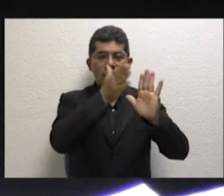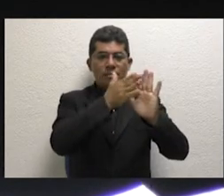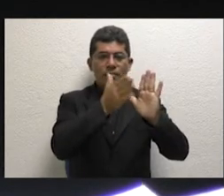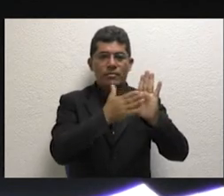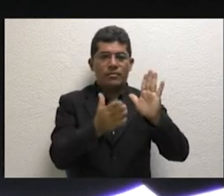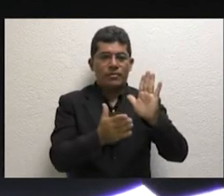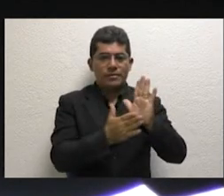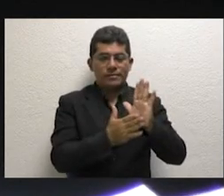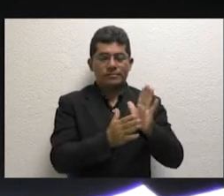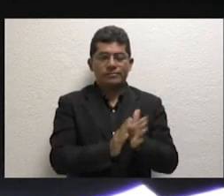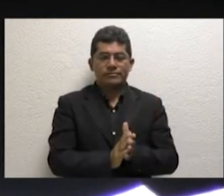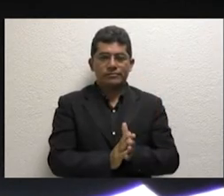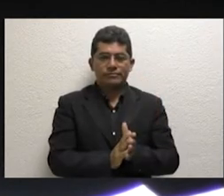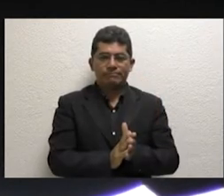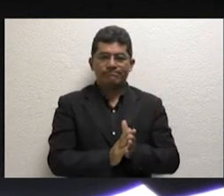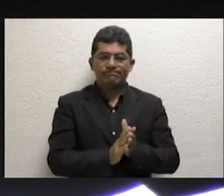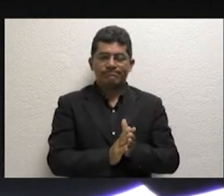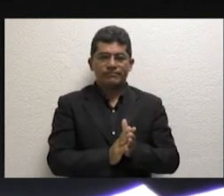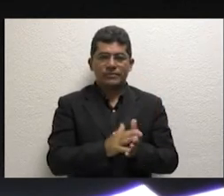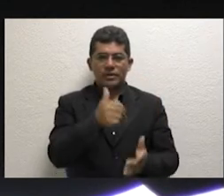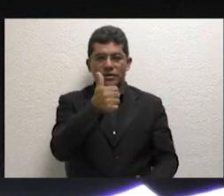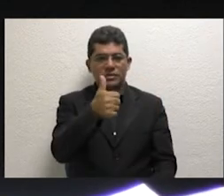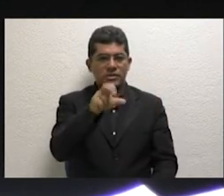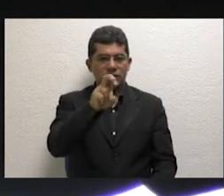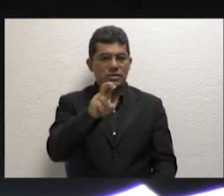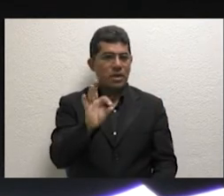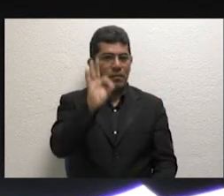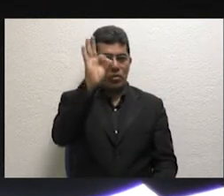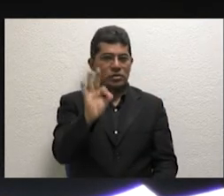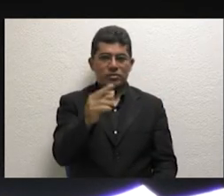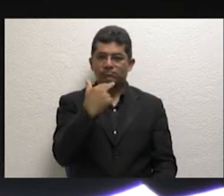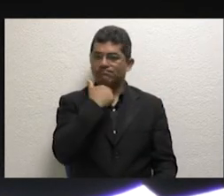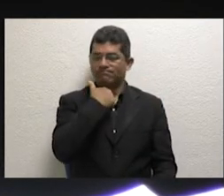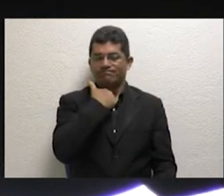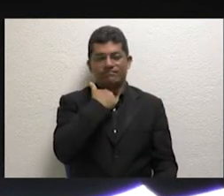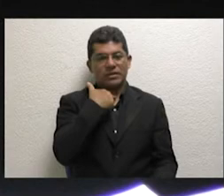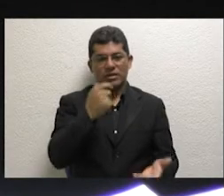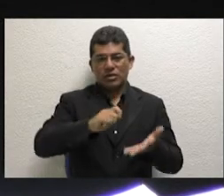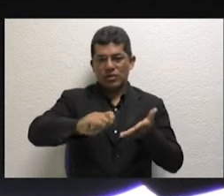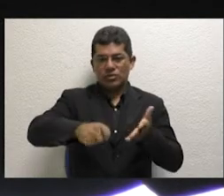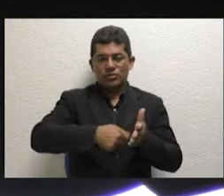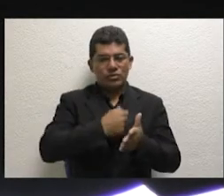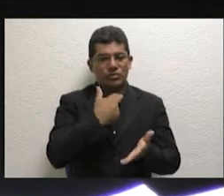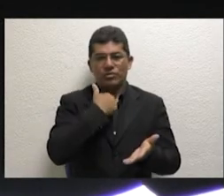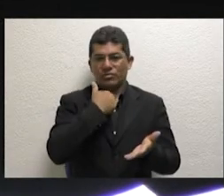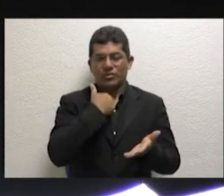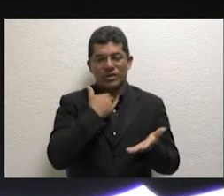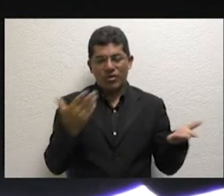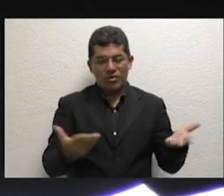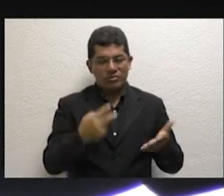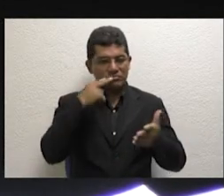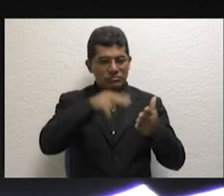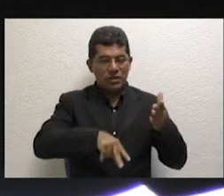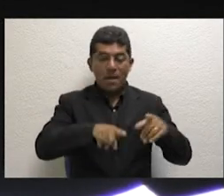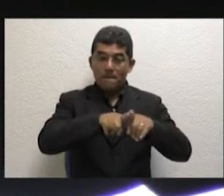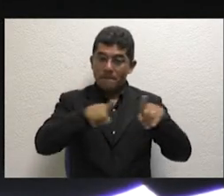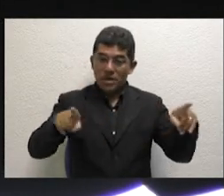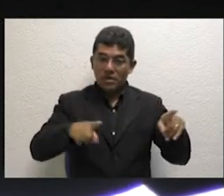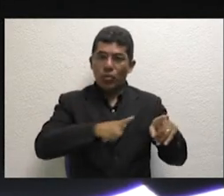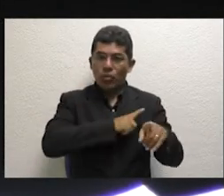a nível de 15% do reajuste salarial embora o governo